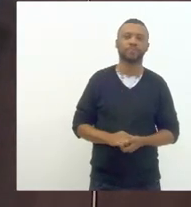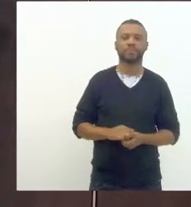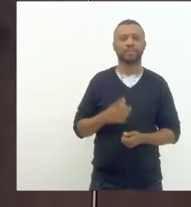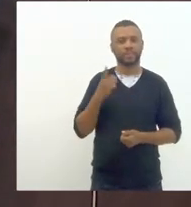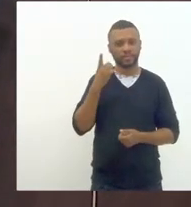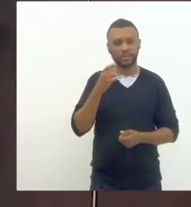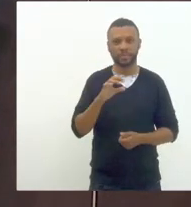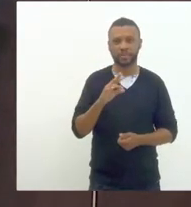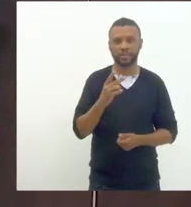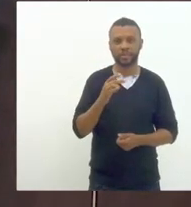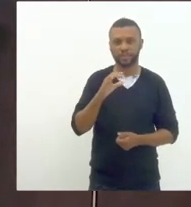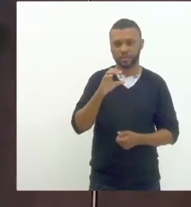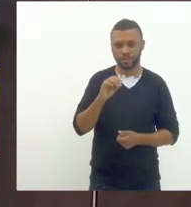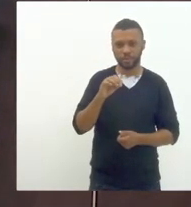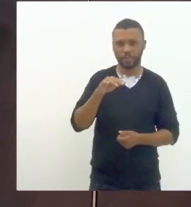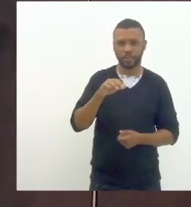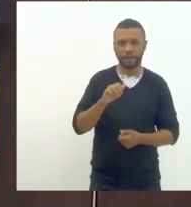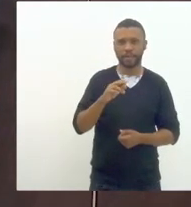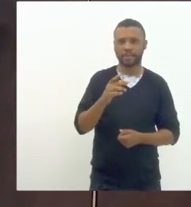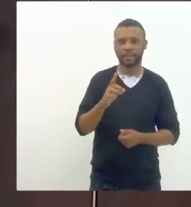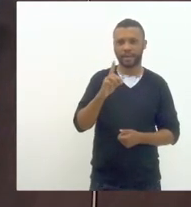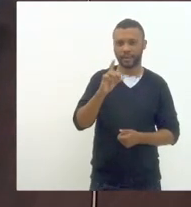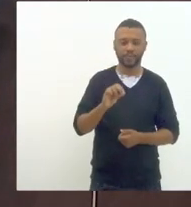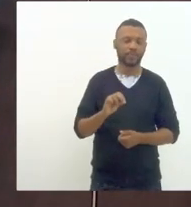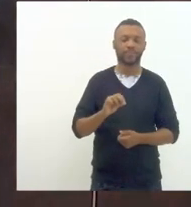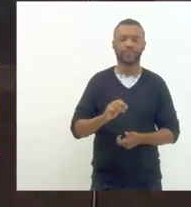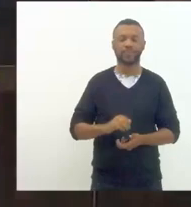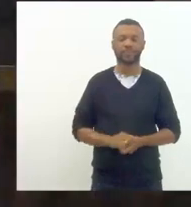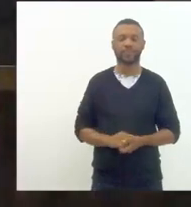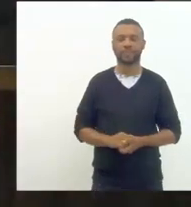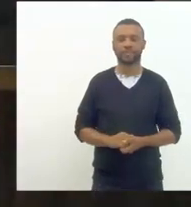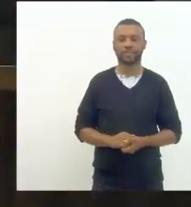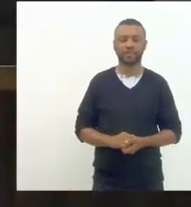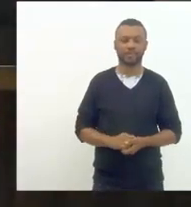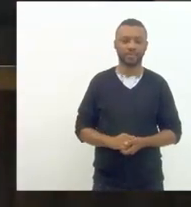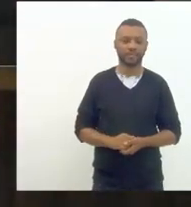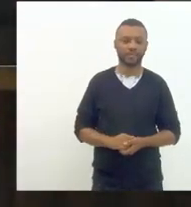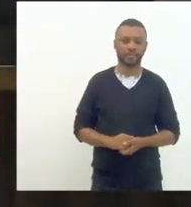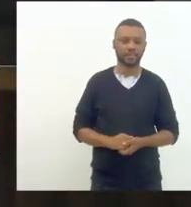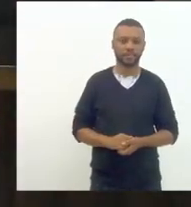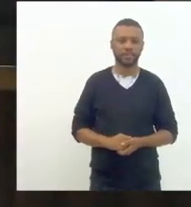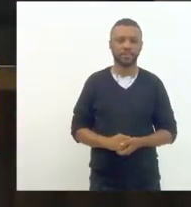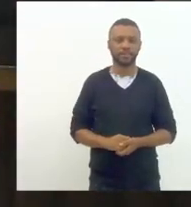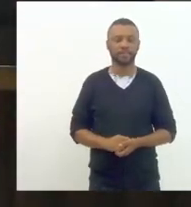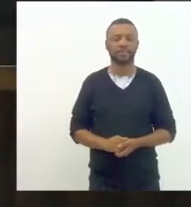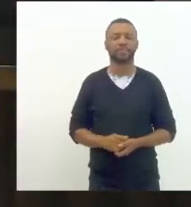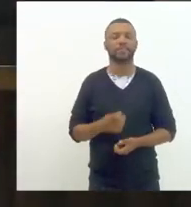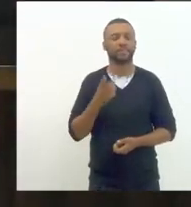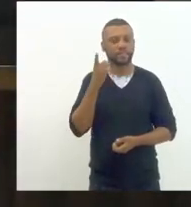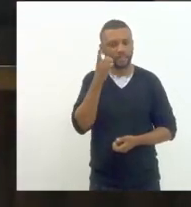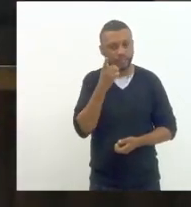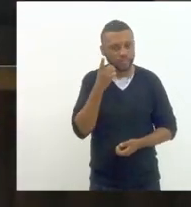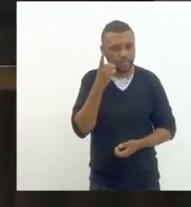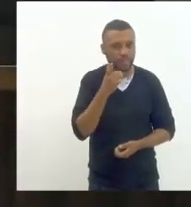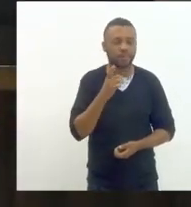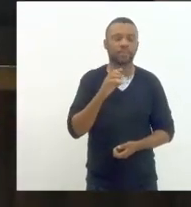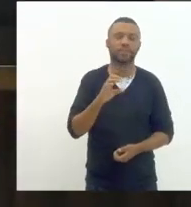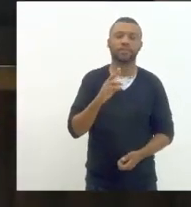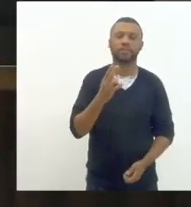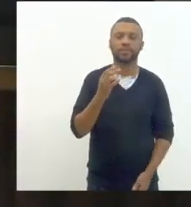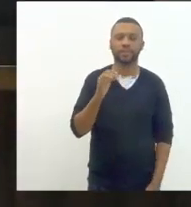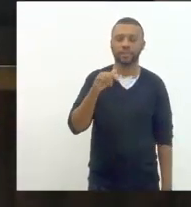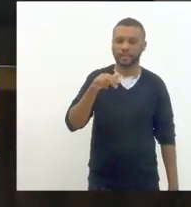deputado Chico Machado, deputado Chico Machado, deputado Chiquinho da Mangueira, deputado Chiquinho da